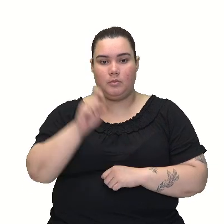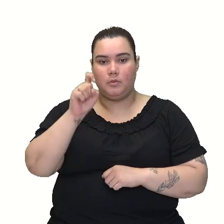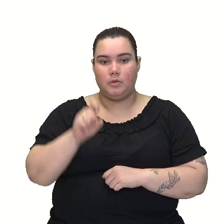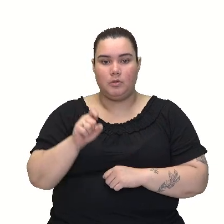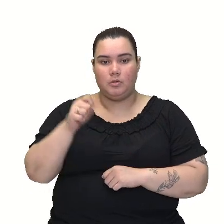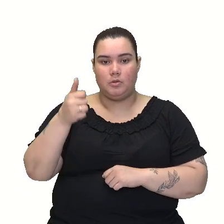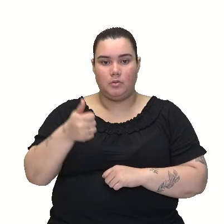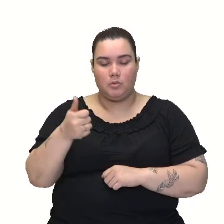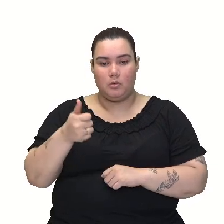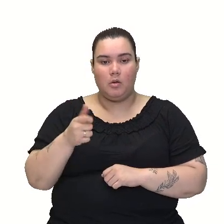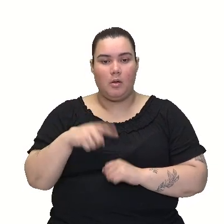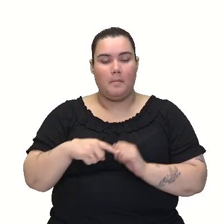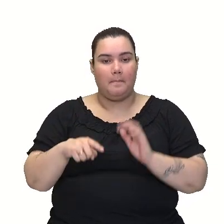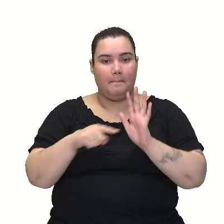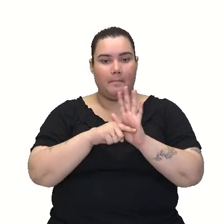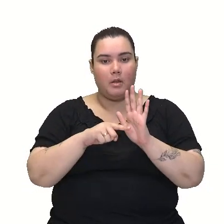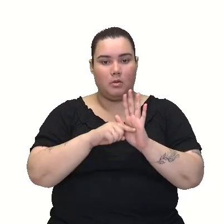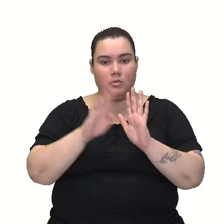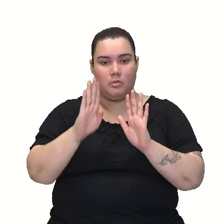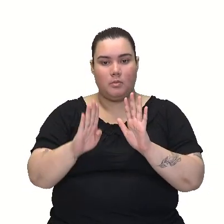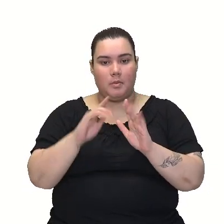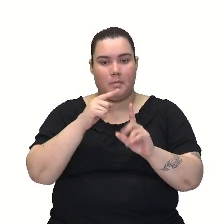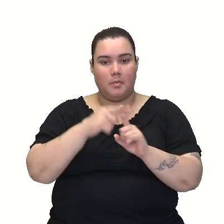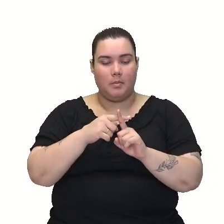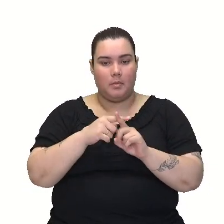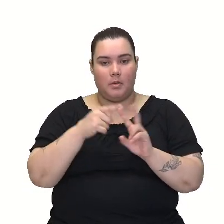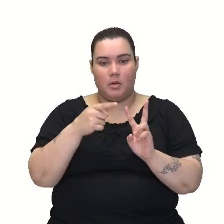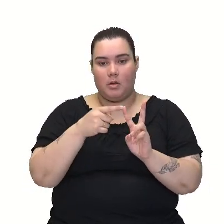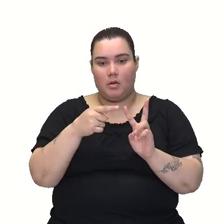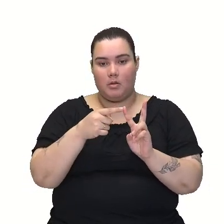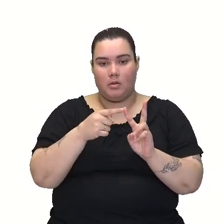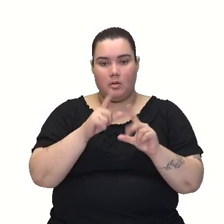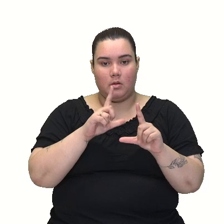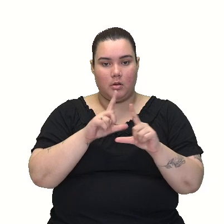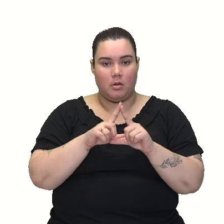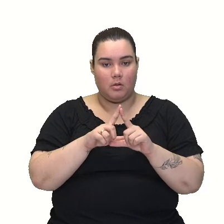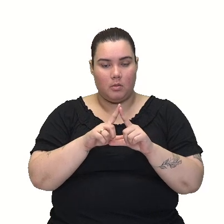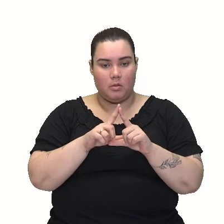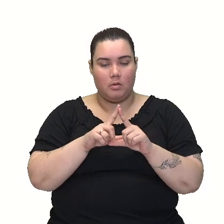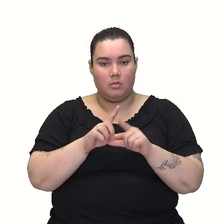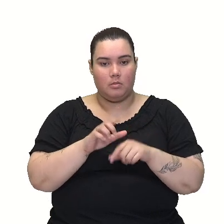x1 menos b mais raiz quadrada de delta